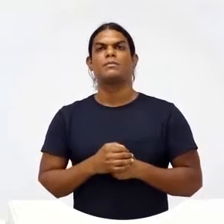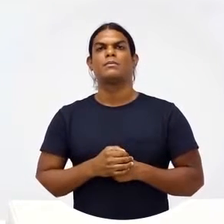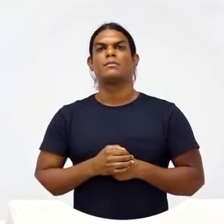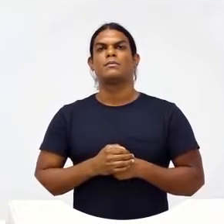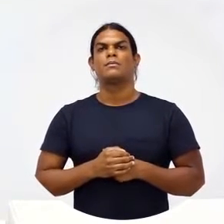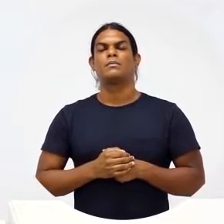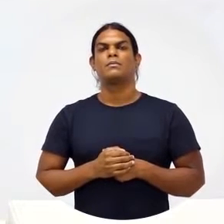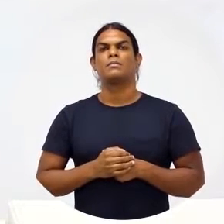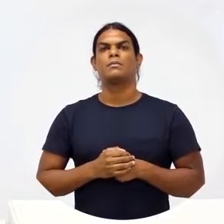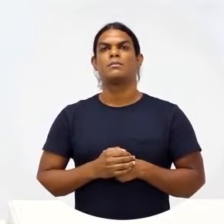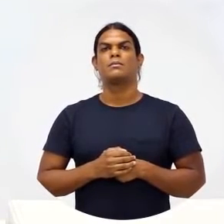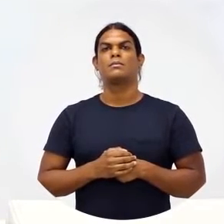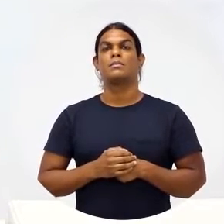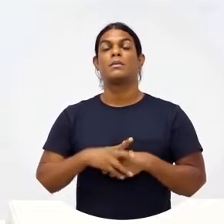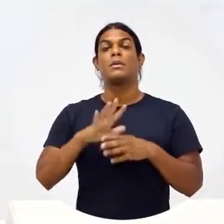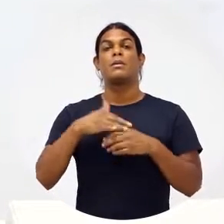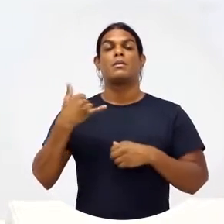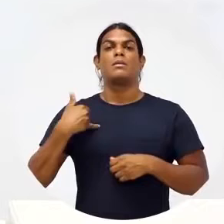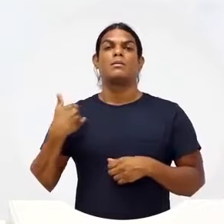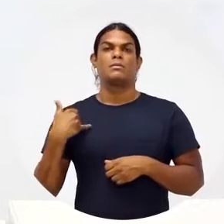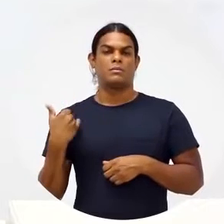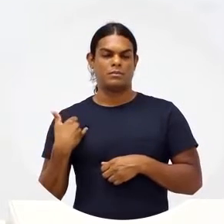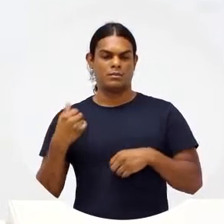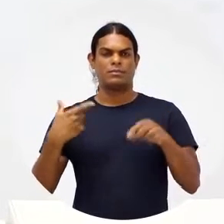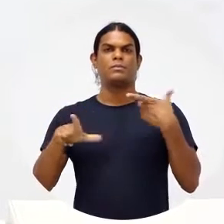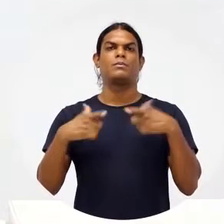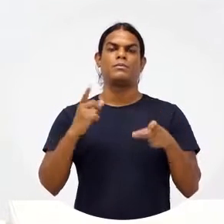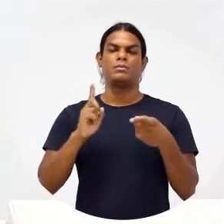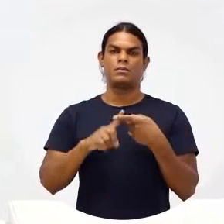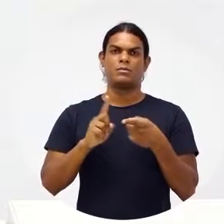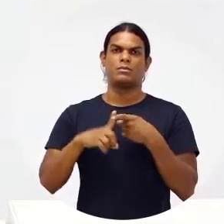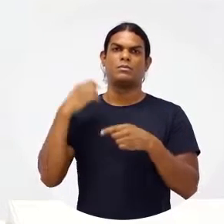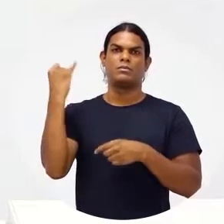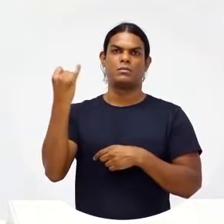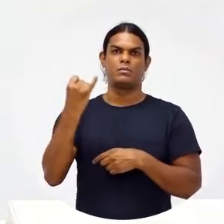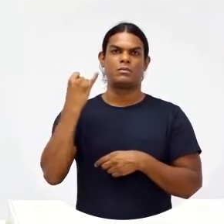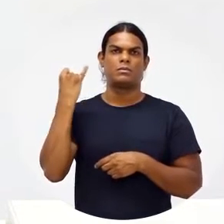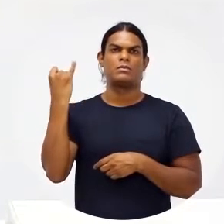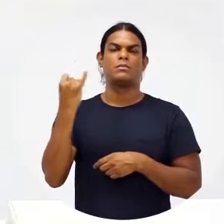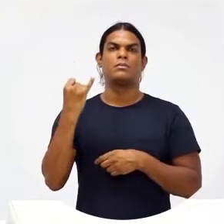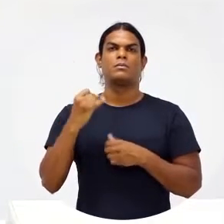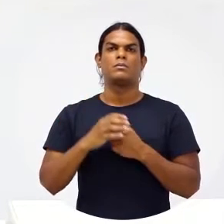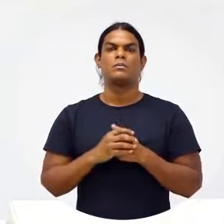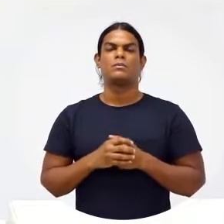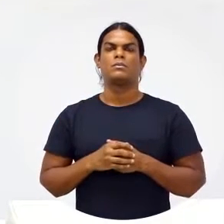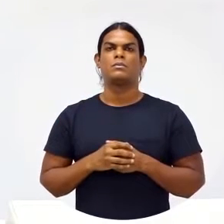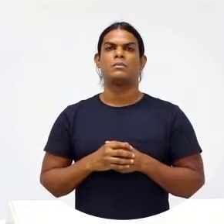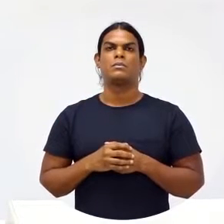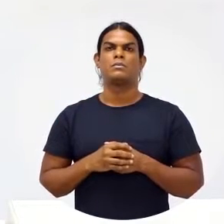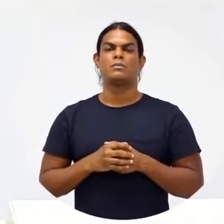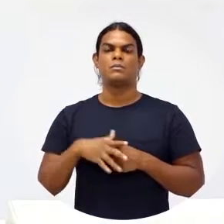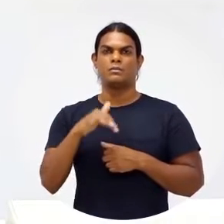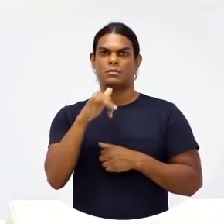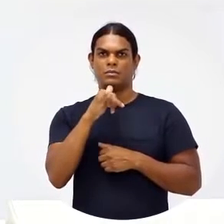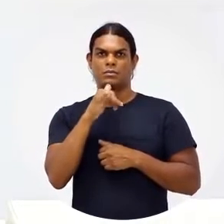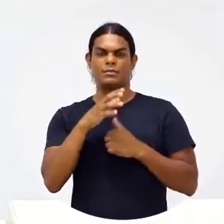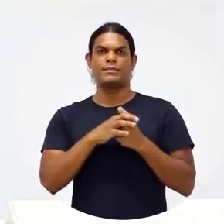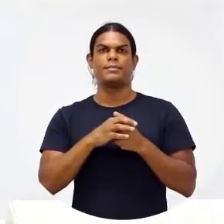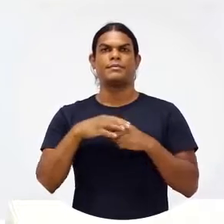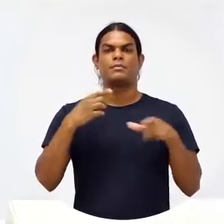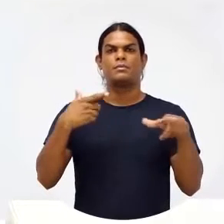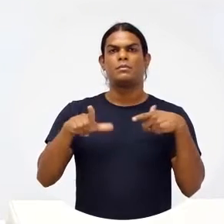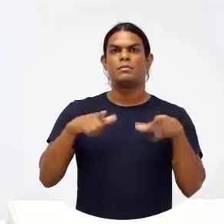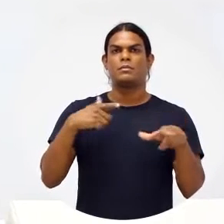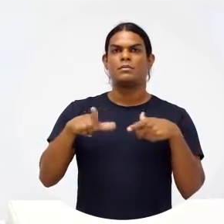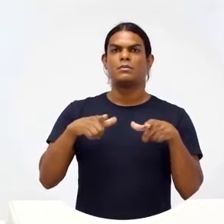Já a questão da idade do trabalhador também vai falar sobre essa periodicidade. Por exemplo, trabalhadores